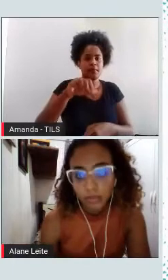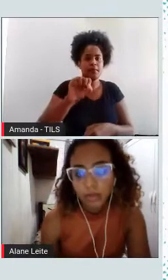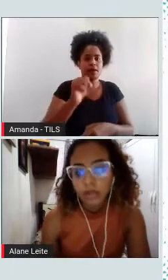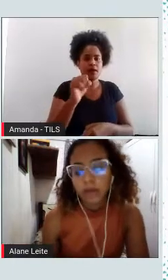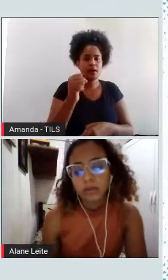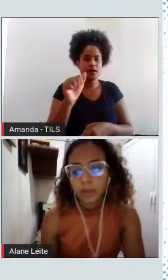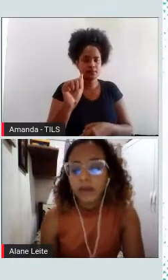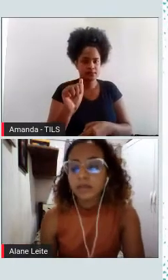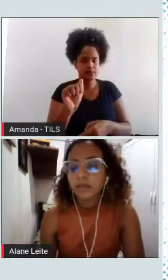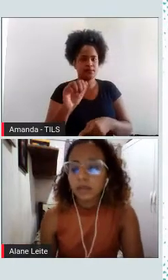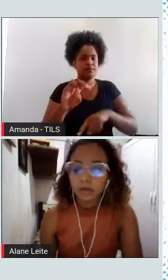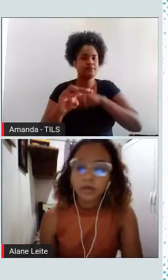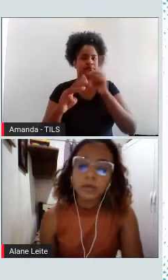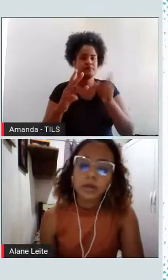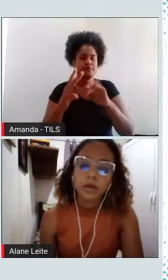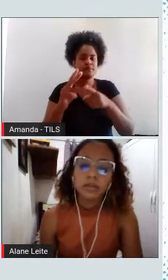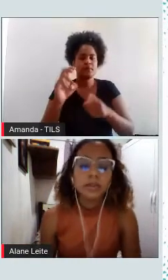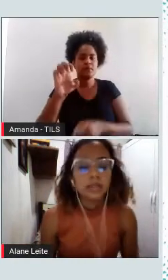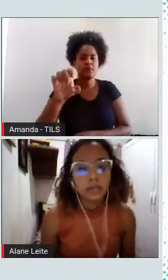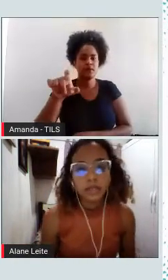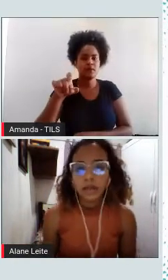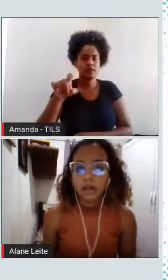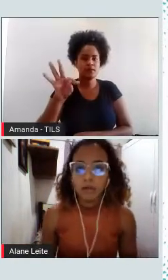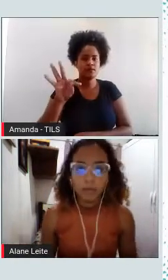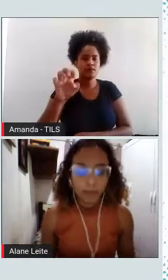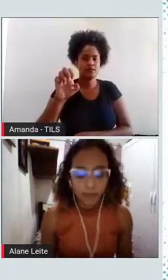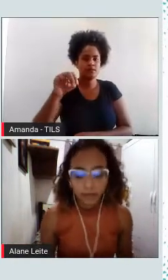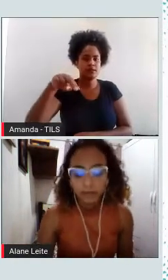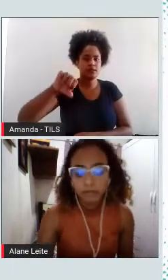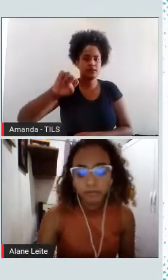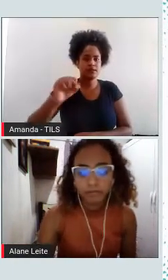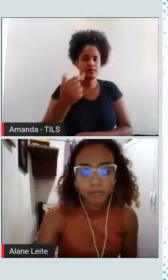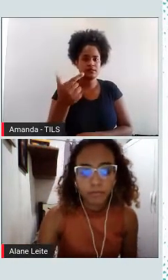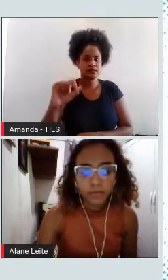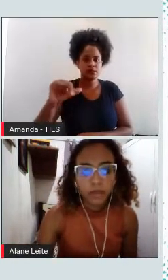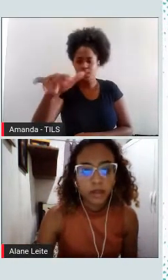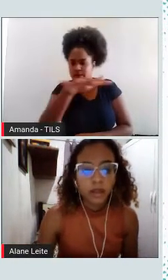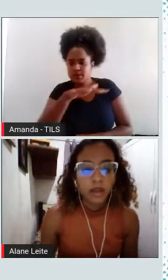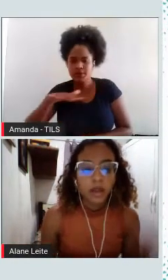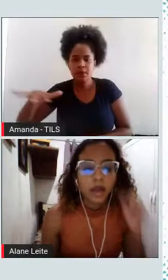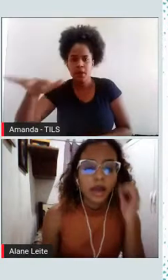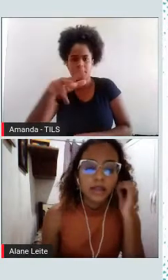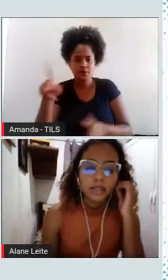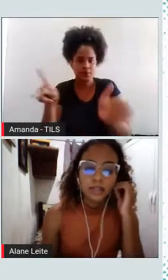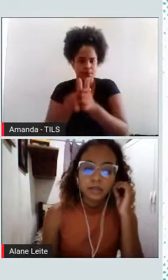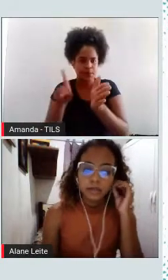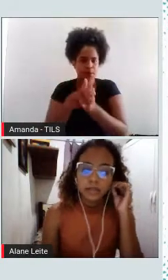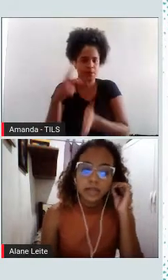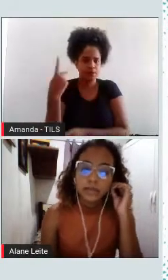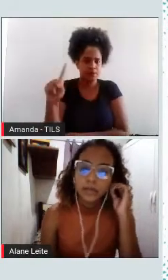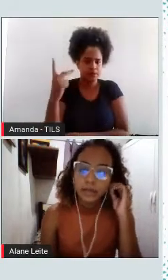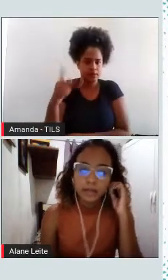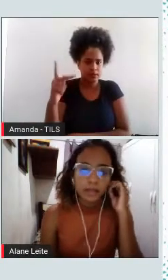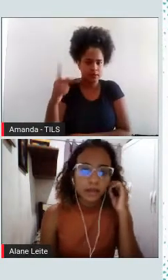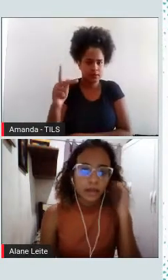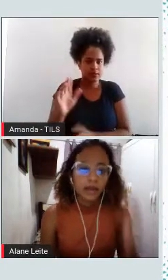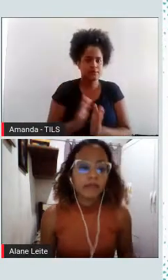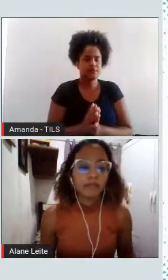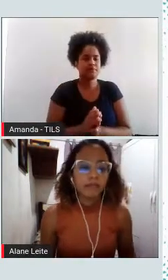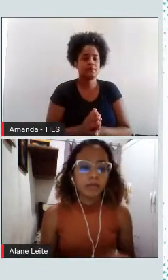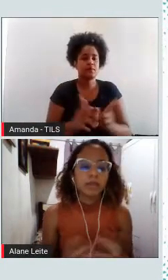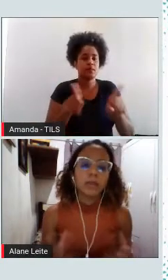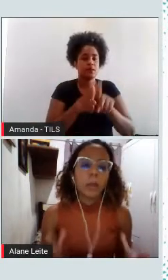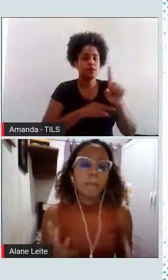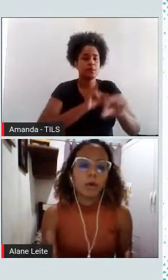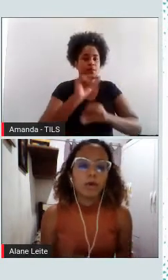extensão, que é o espaço, o volume ou dimensão em que ela é ocupada. A descontinuidade, porque a matéria